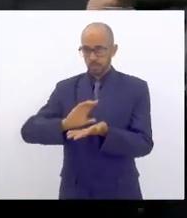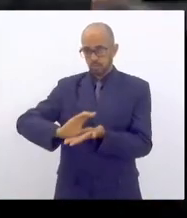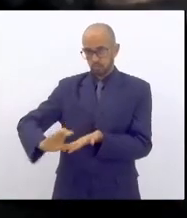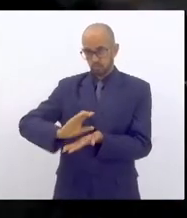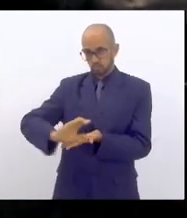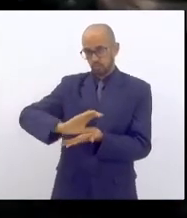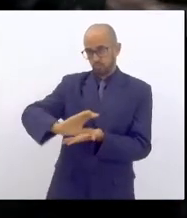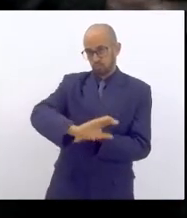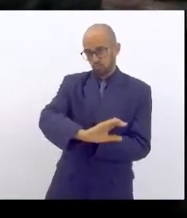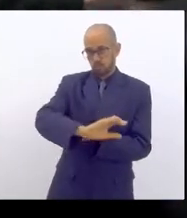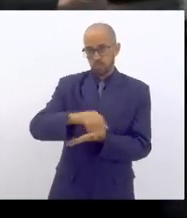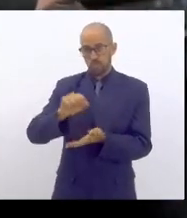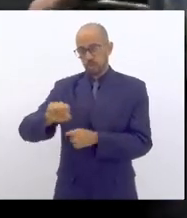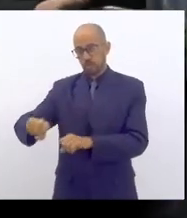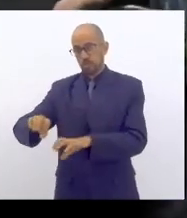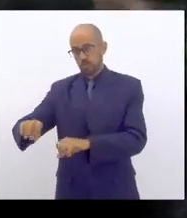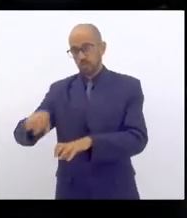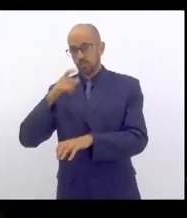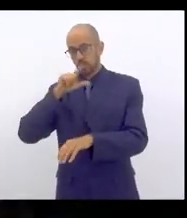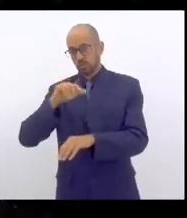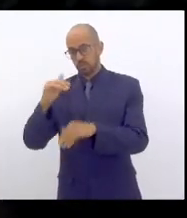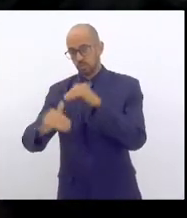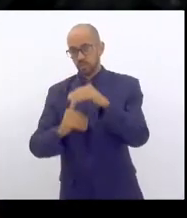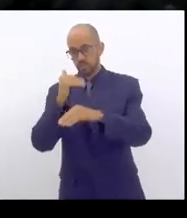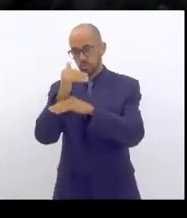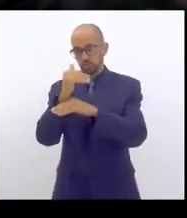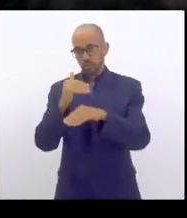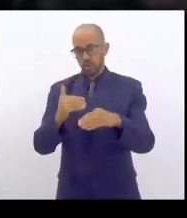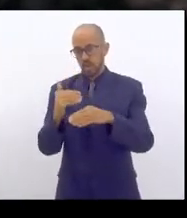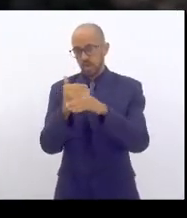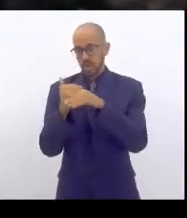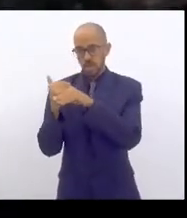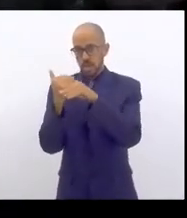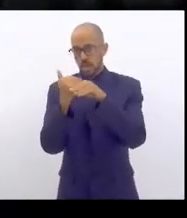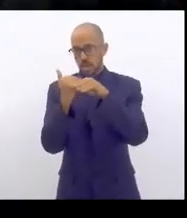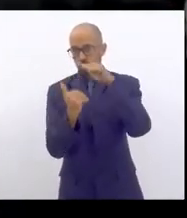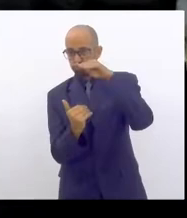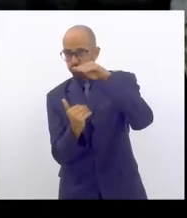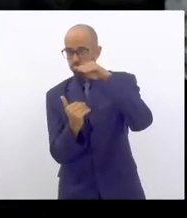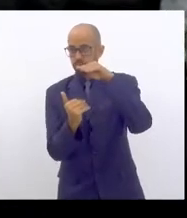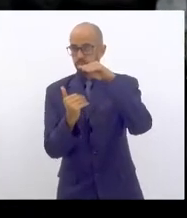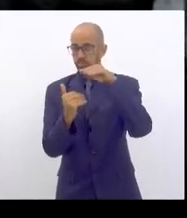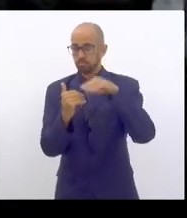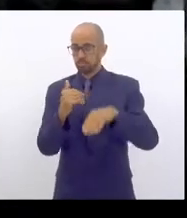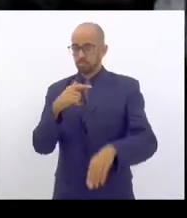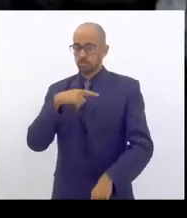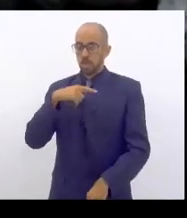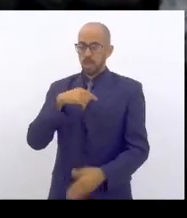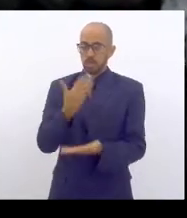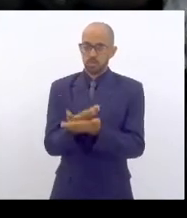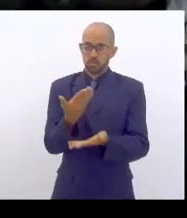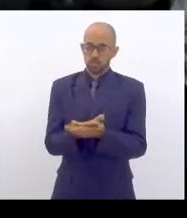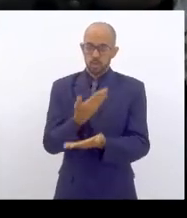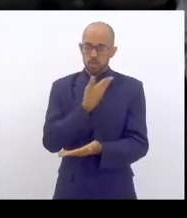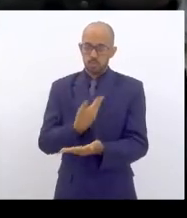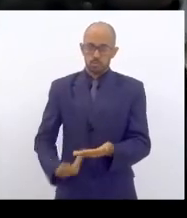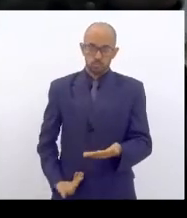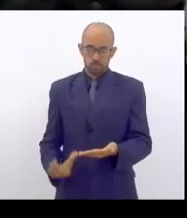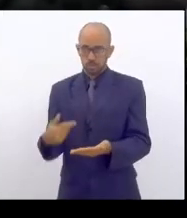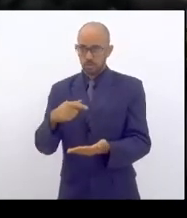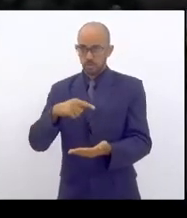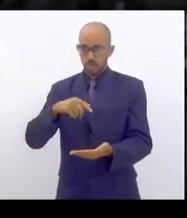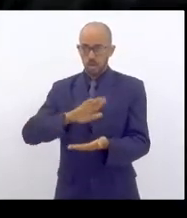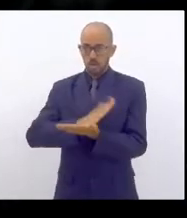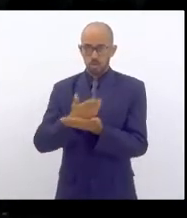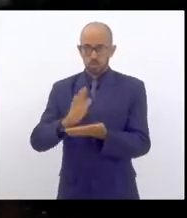nos ajude a enfrentar as desigualdades que marcam a realidade das nossas escolas públicas. A gente tem escolas no